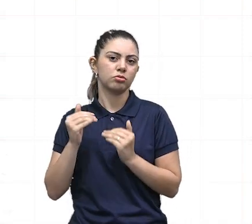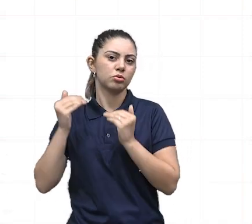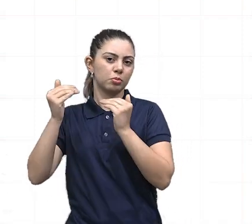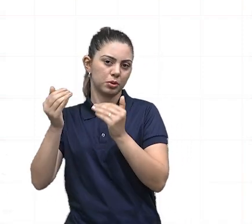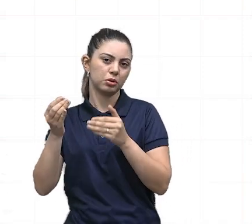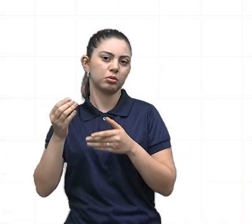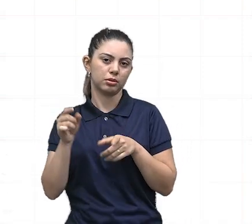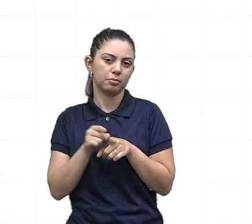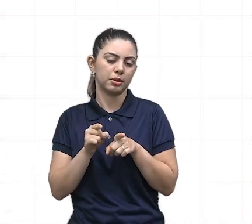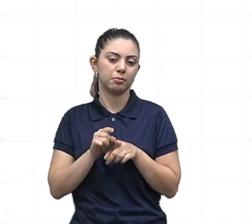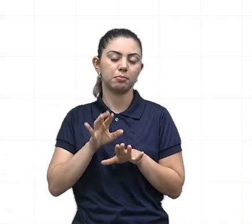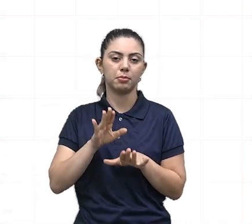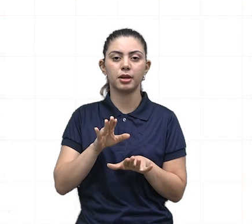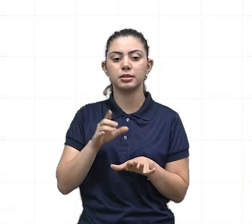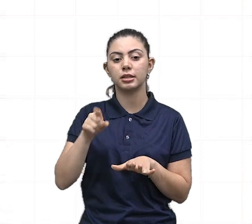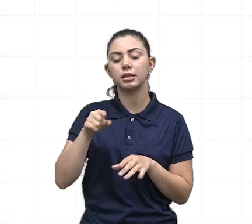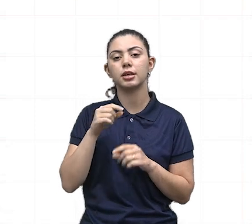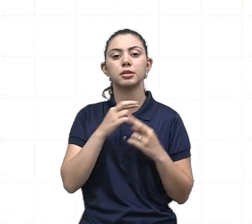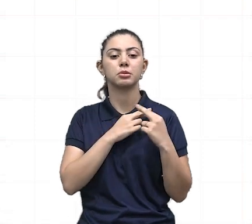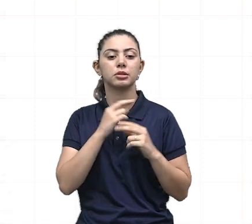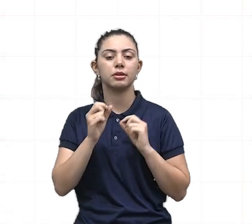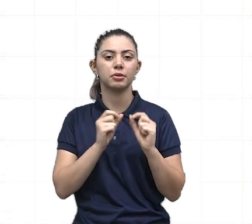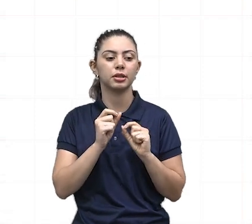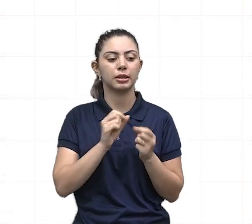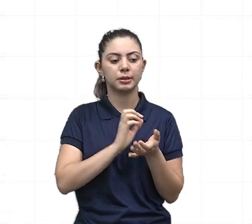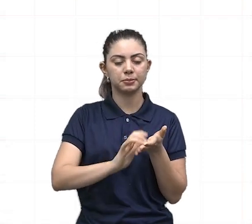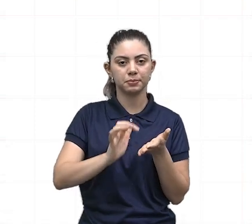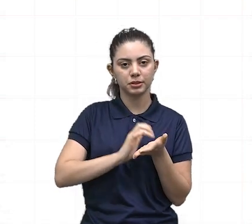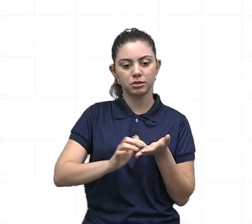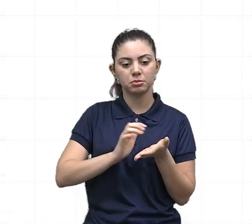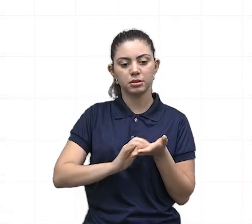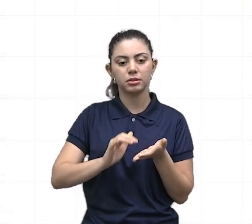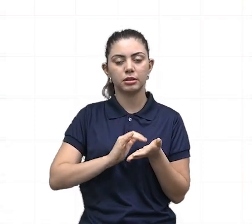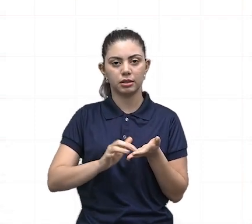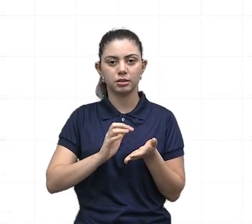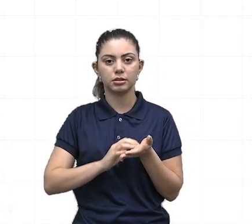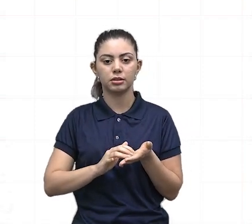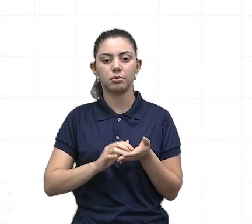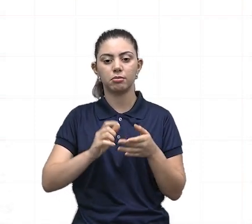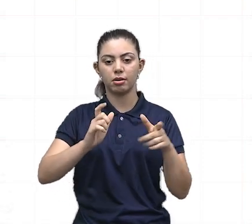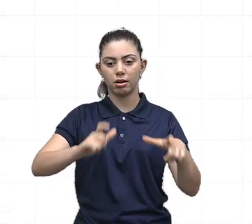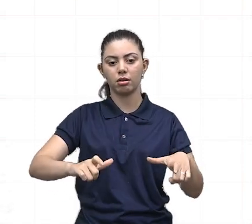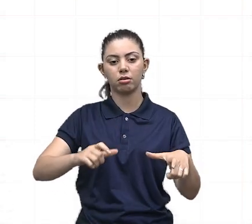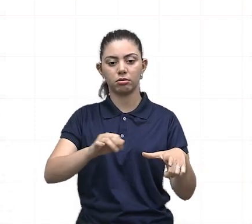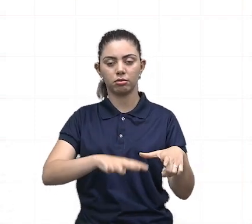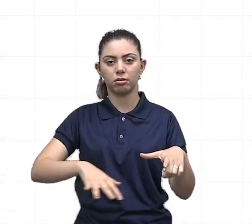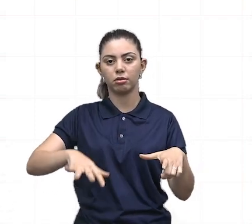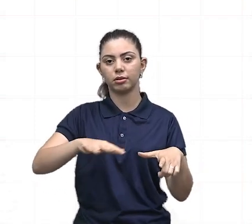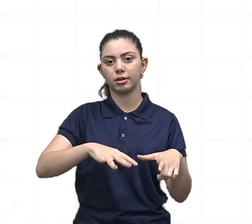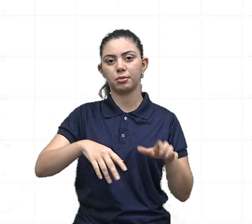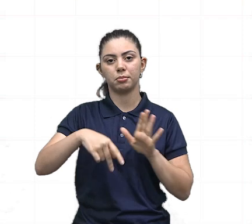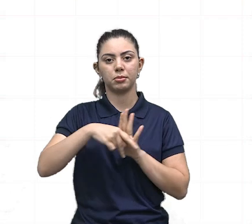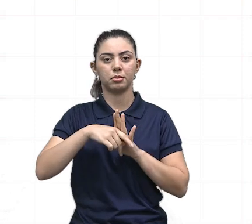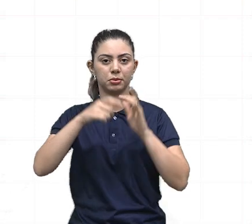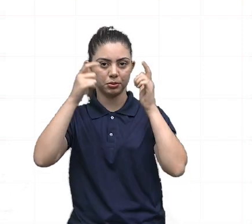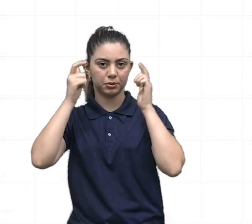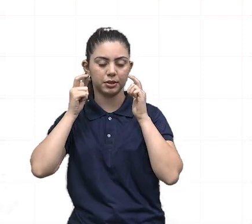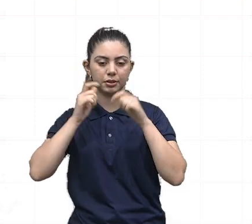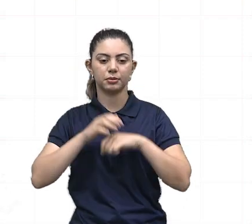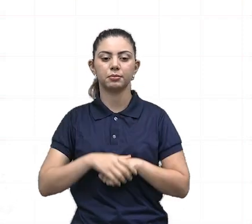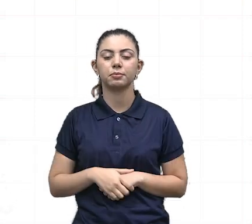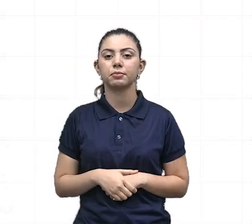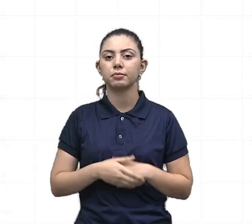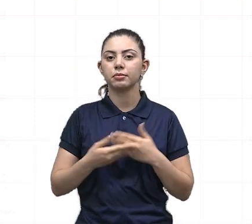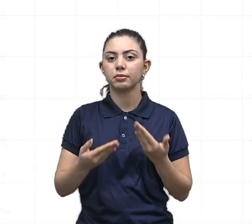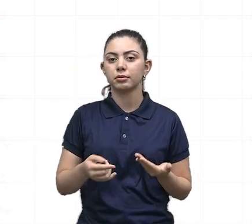nobreza. Era responsável pela administração dos marquesados, áreas ofertadas pelo rei. Geralmente, essas